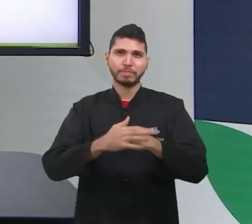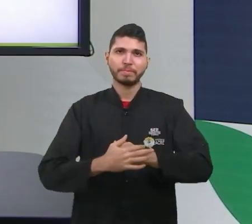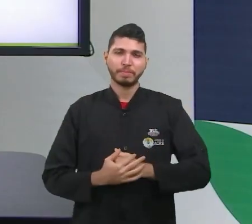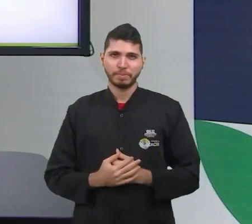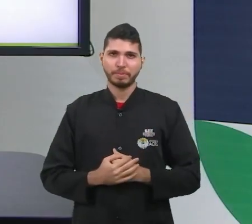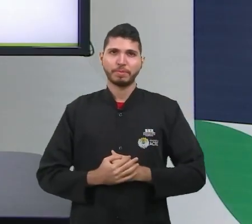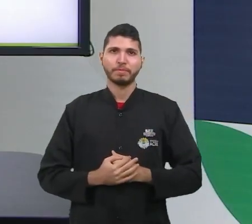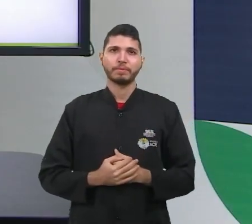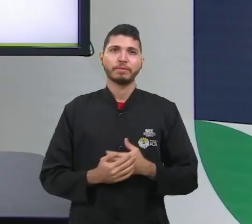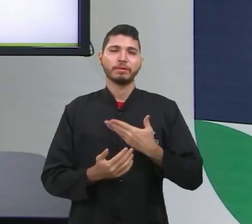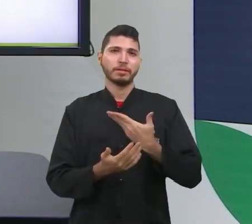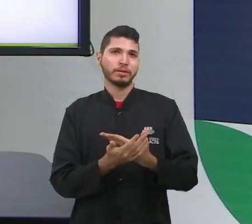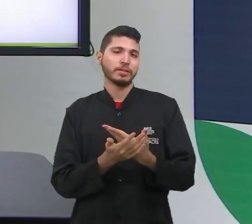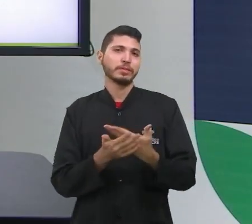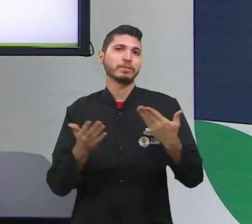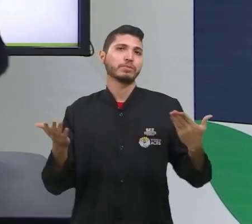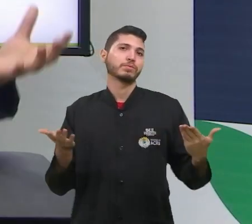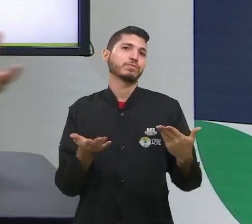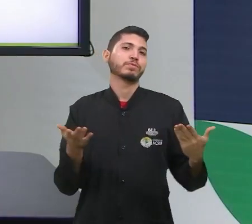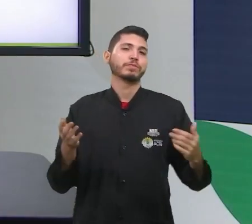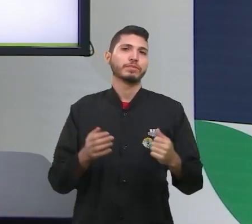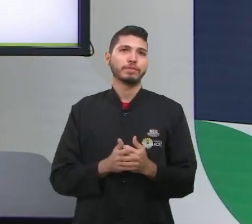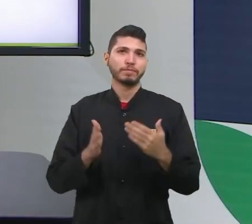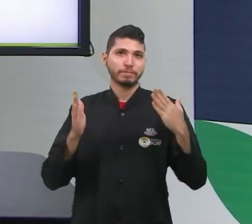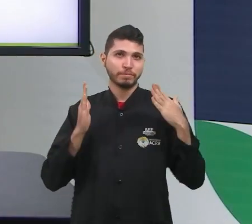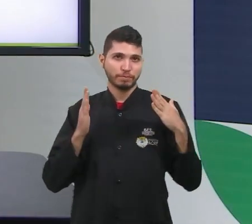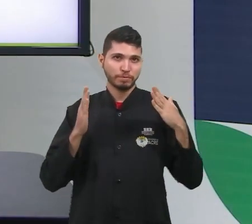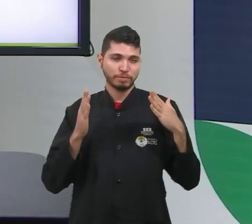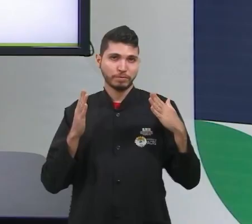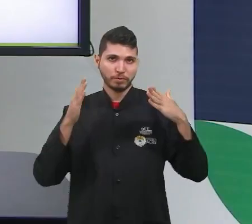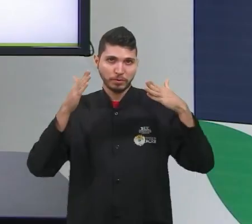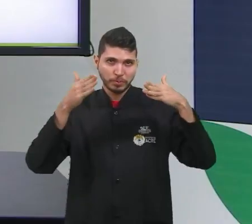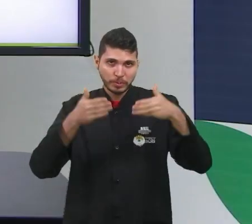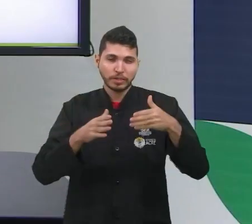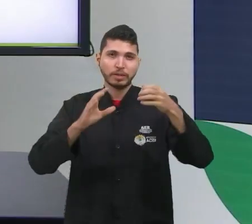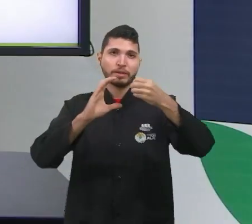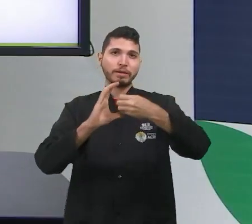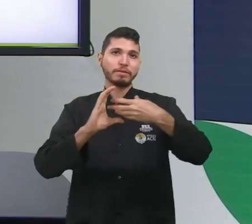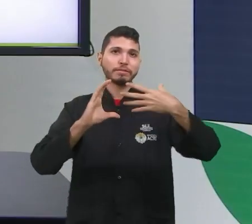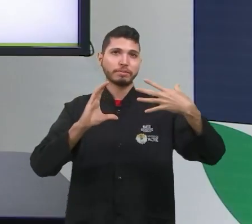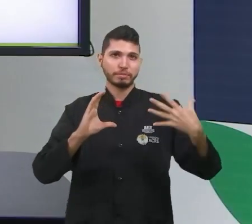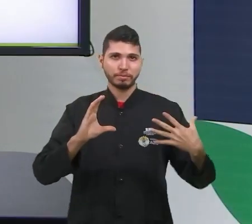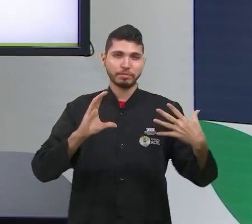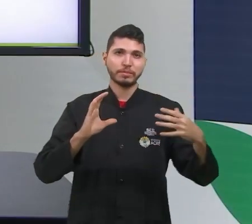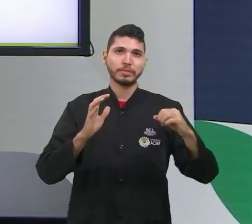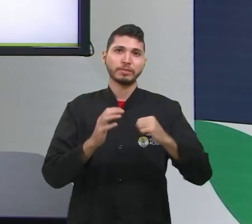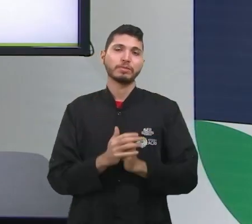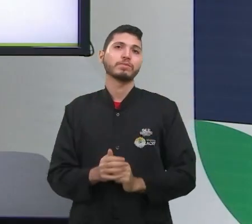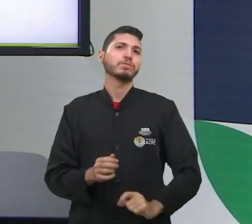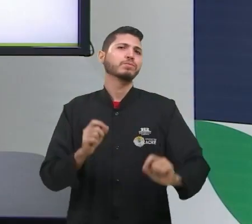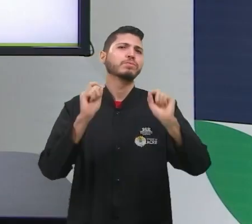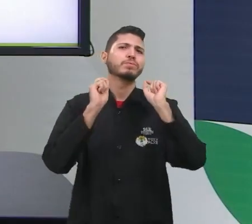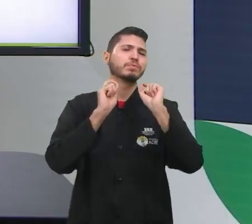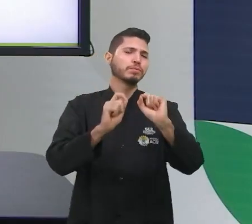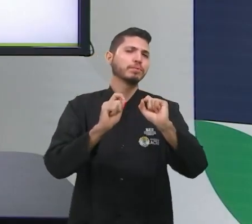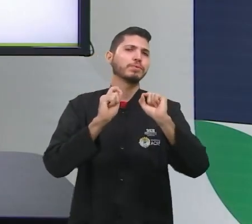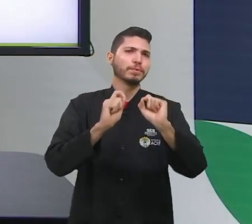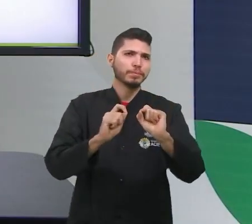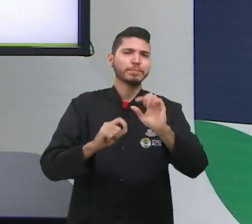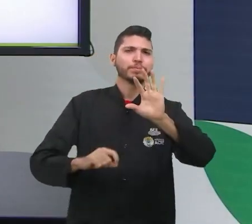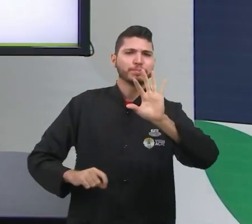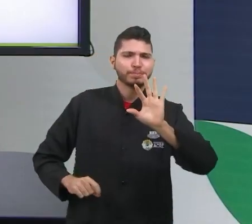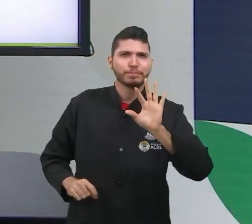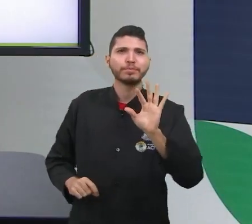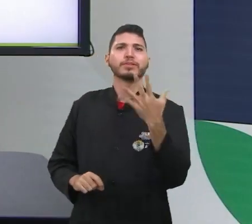ser justamente, ela vai abraçar aí as características do que é o clima. Vamos